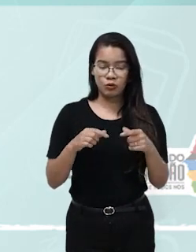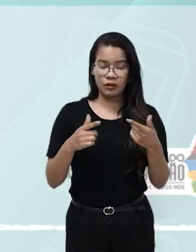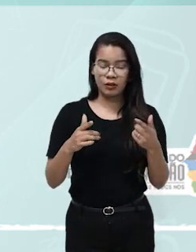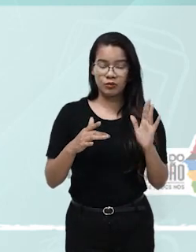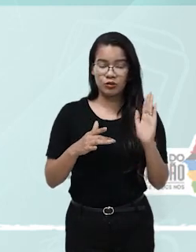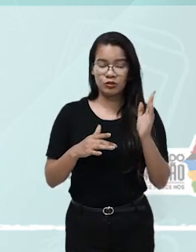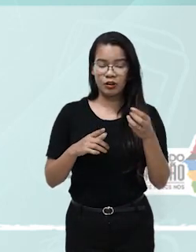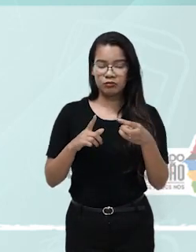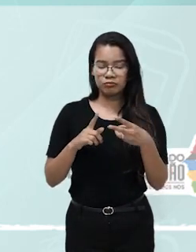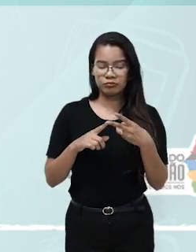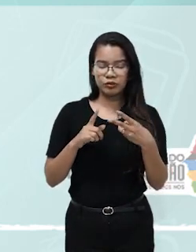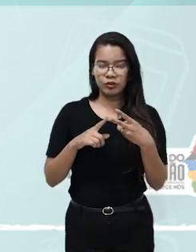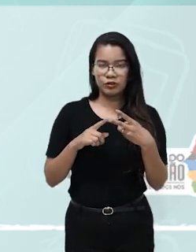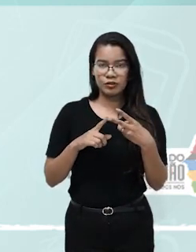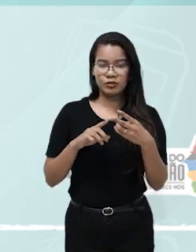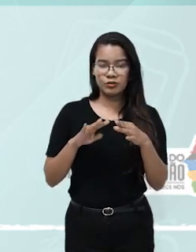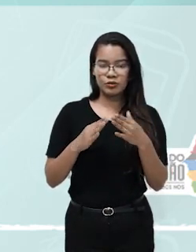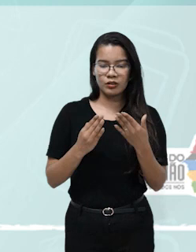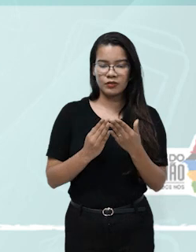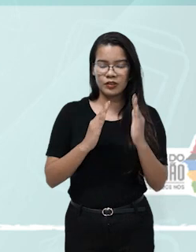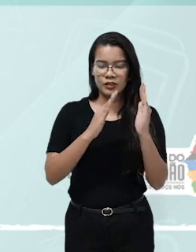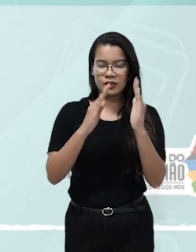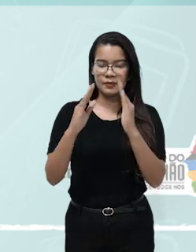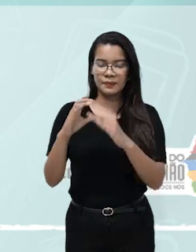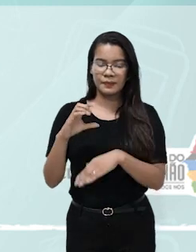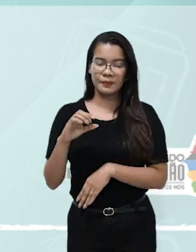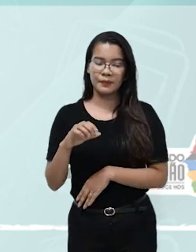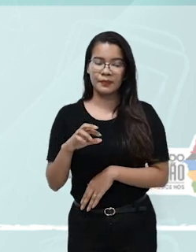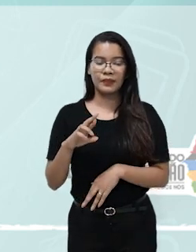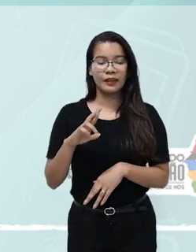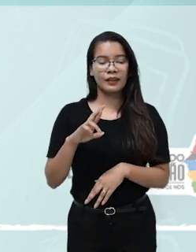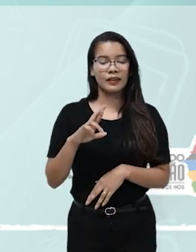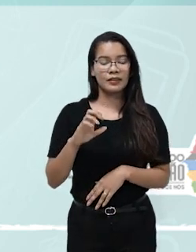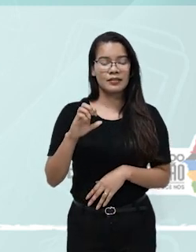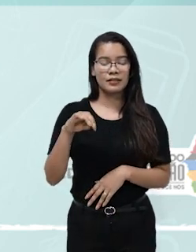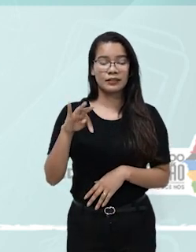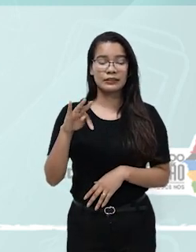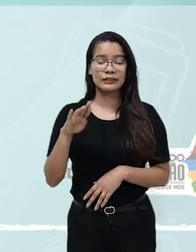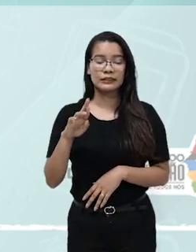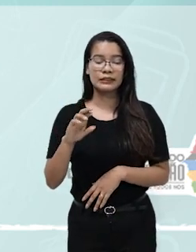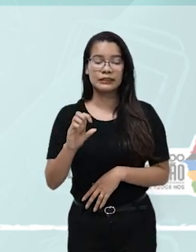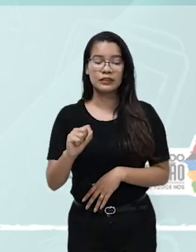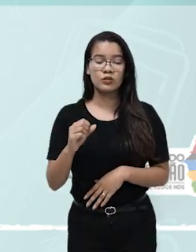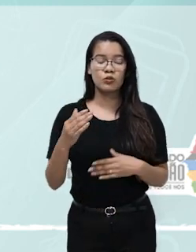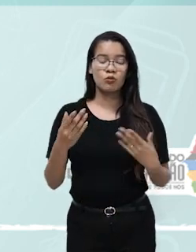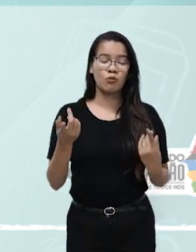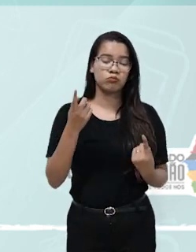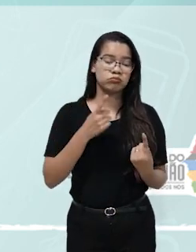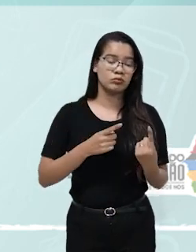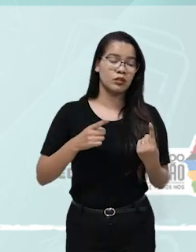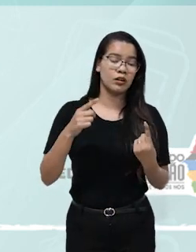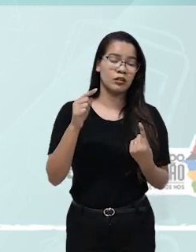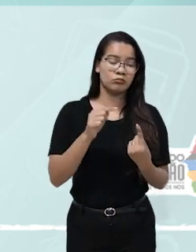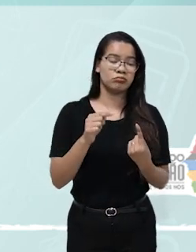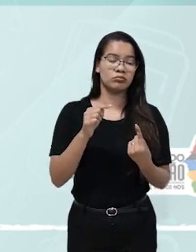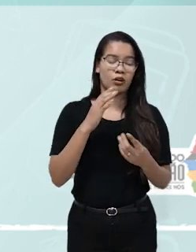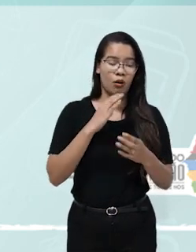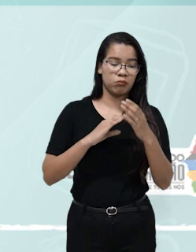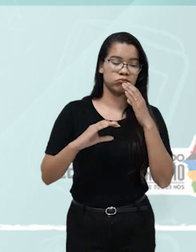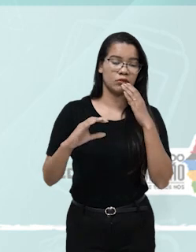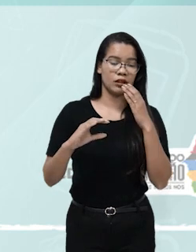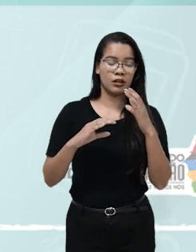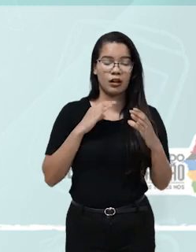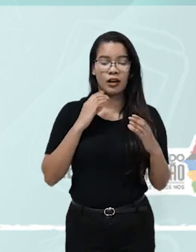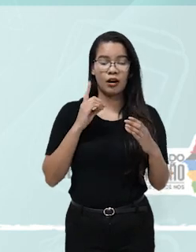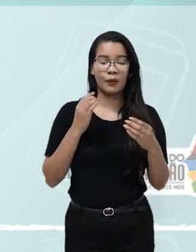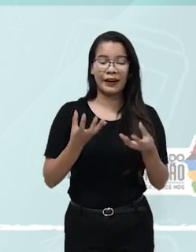foi vinculado originalmente num livro de receitas. Qual é a finalidade comunicativa? É o que se quer comunicar. O